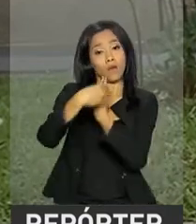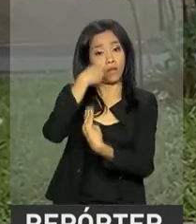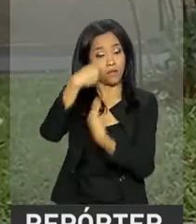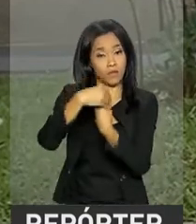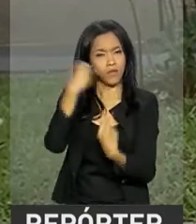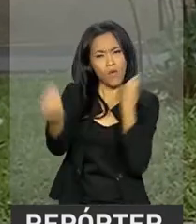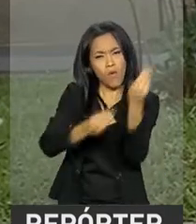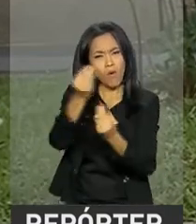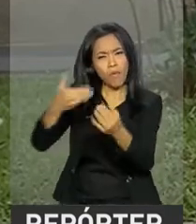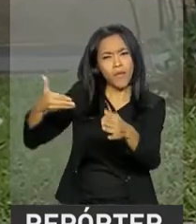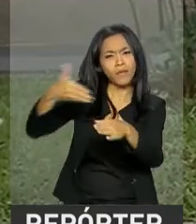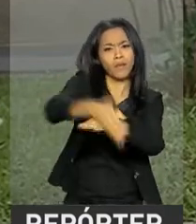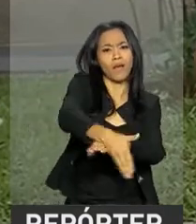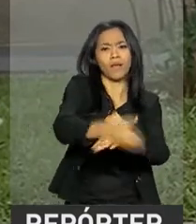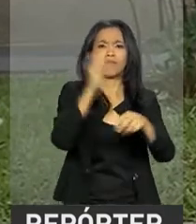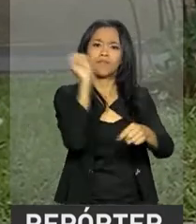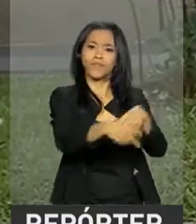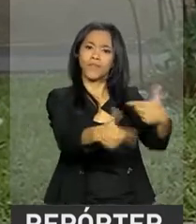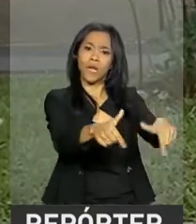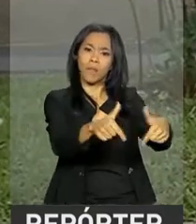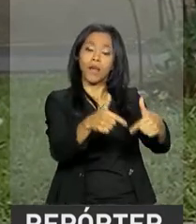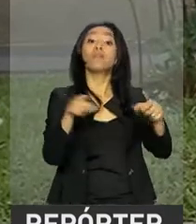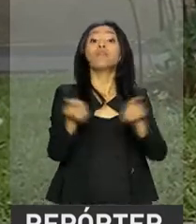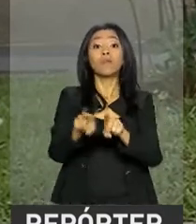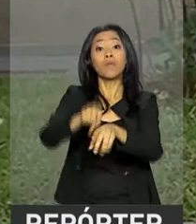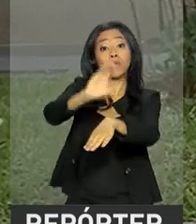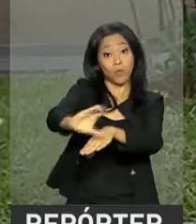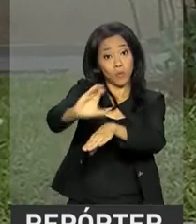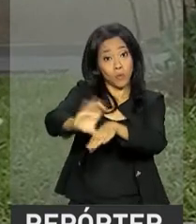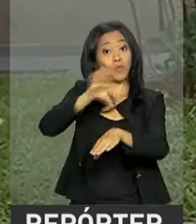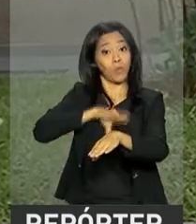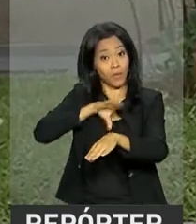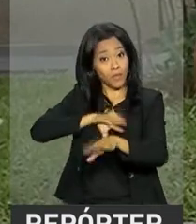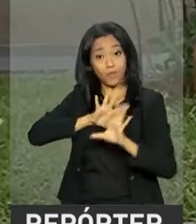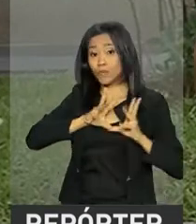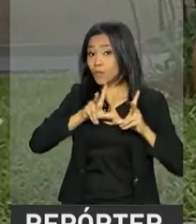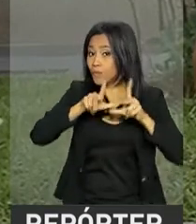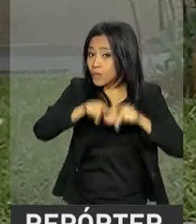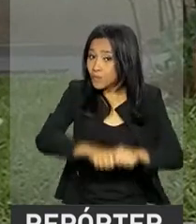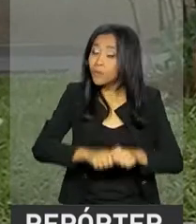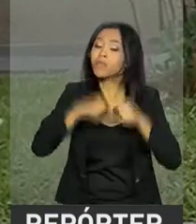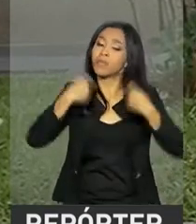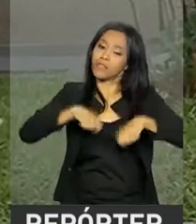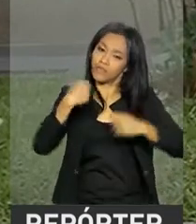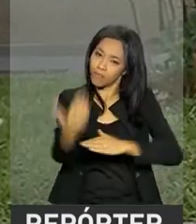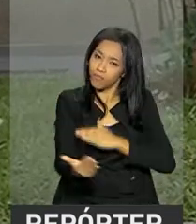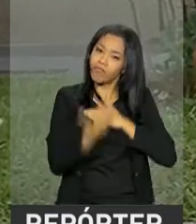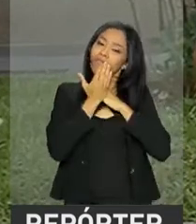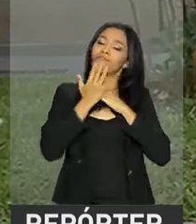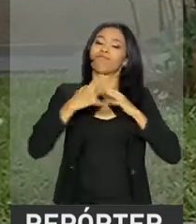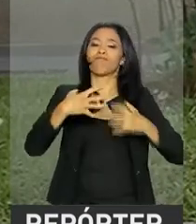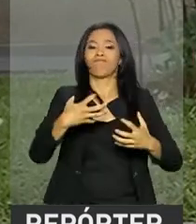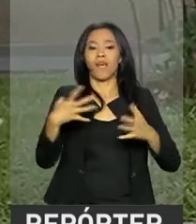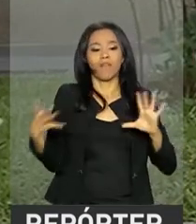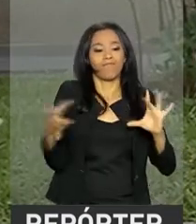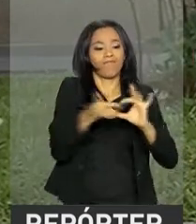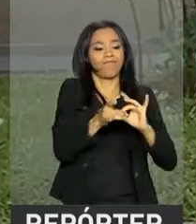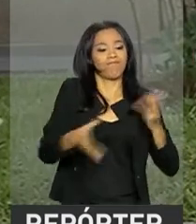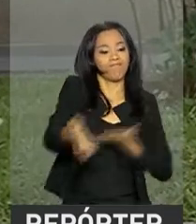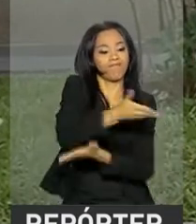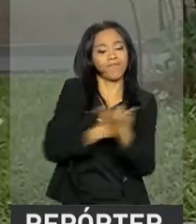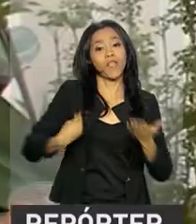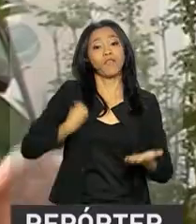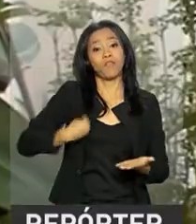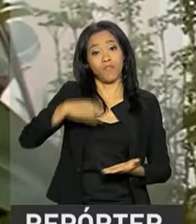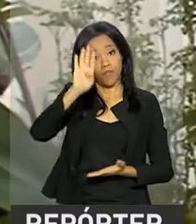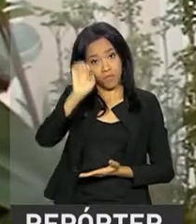para entrar no mercado de trabalho e cursos de português. Tudo o que for necessário para que eles possam se integrar e viver no